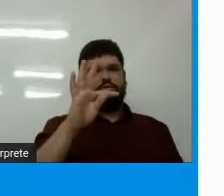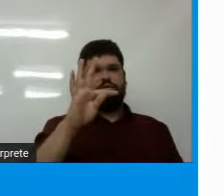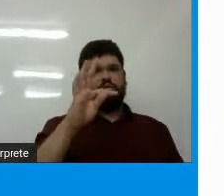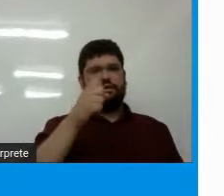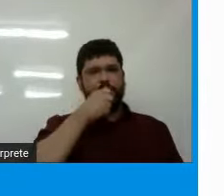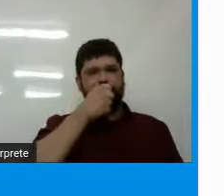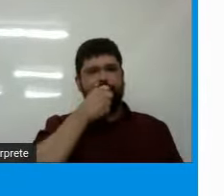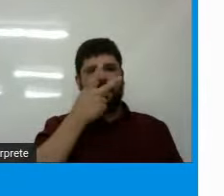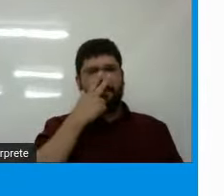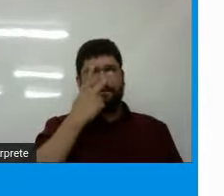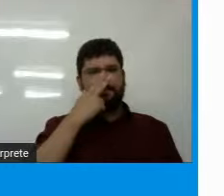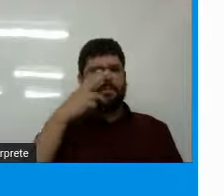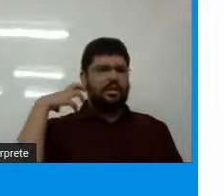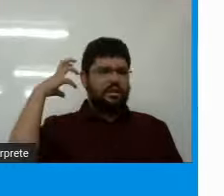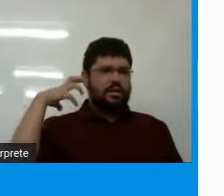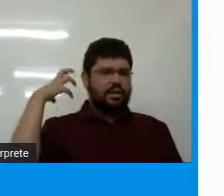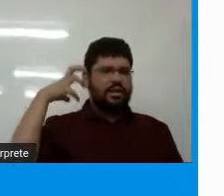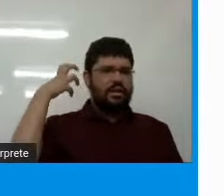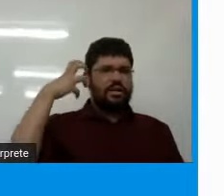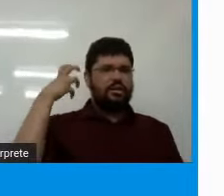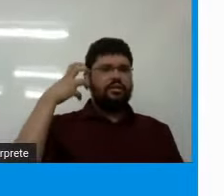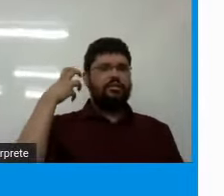né? É um programa onde você